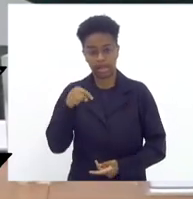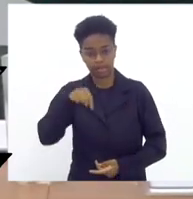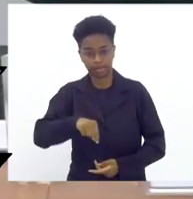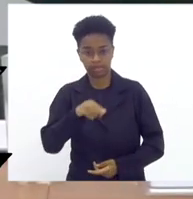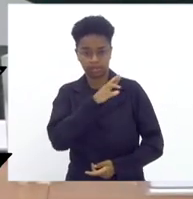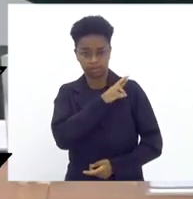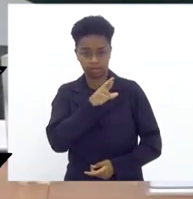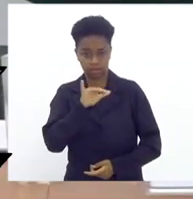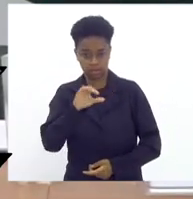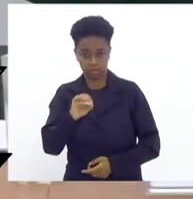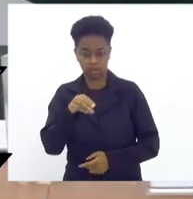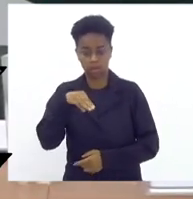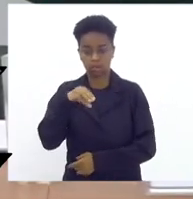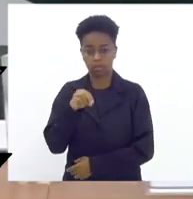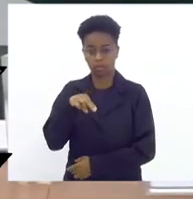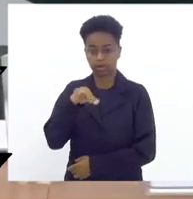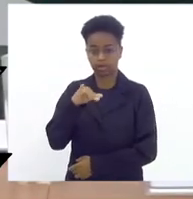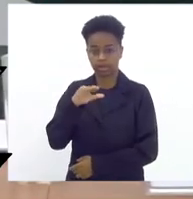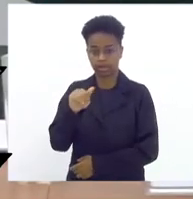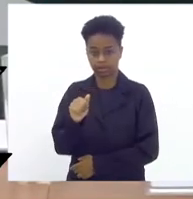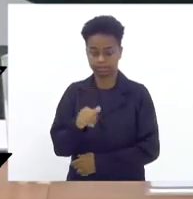vereadora Mônica Cunha